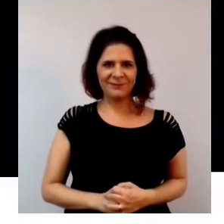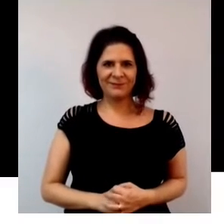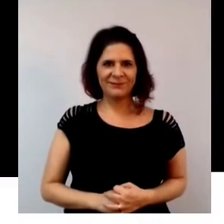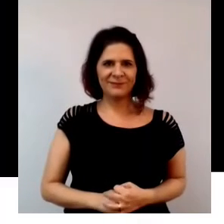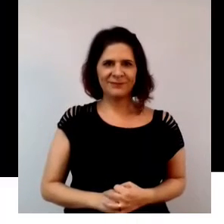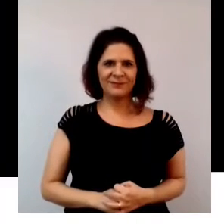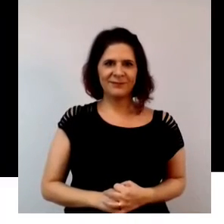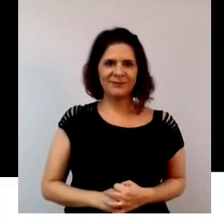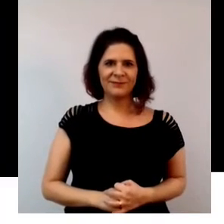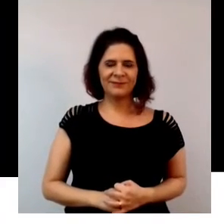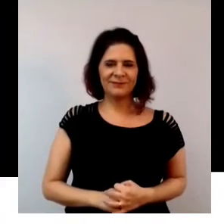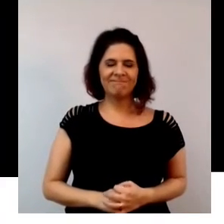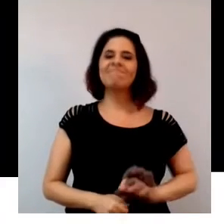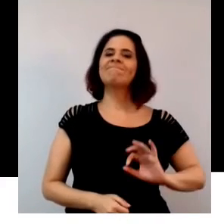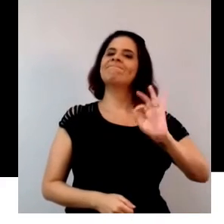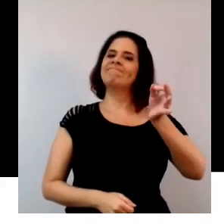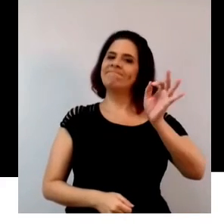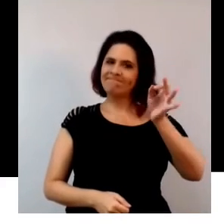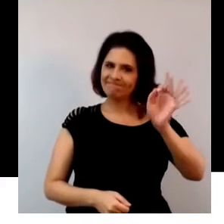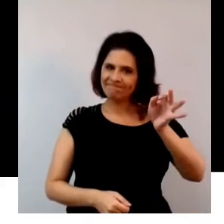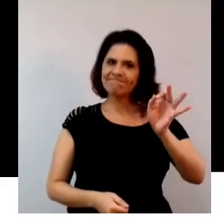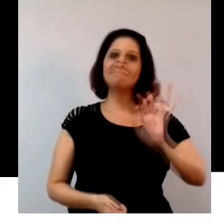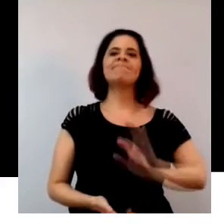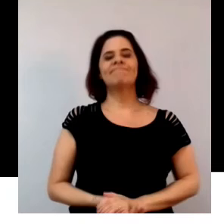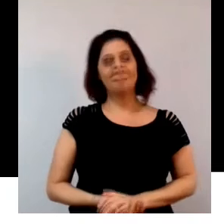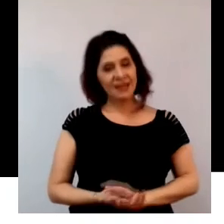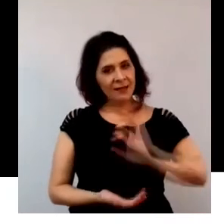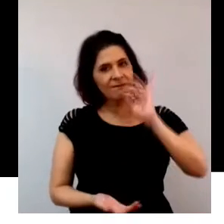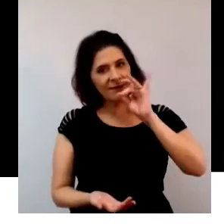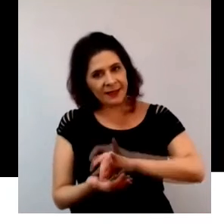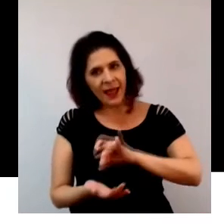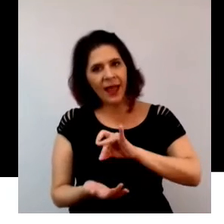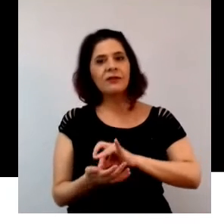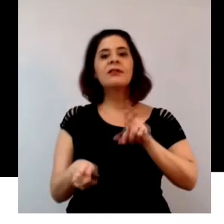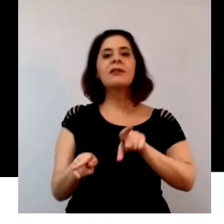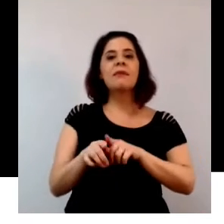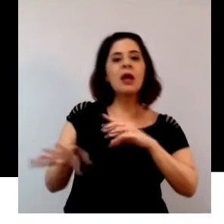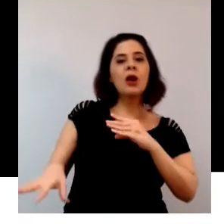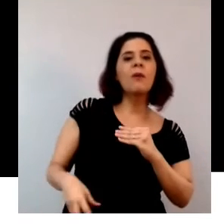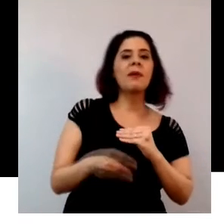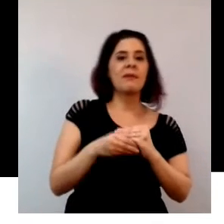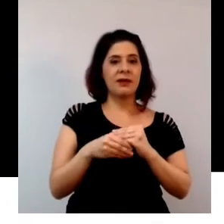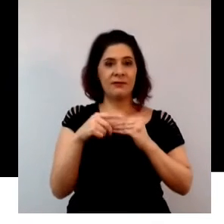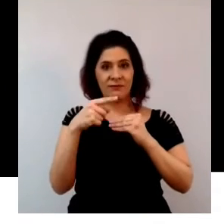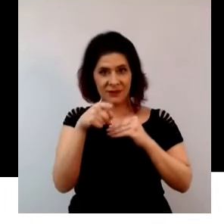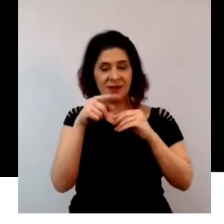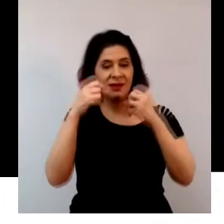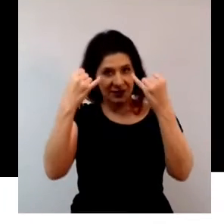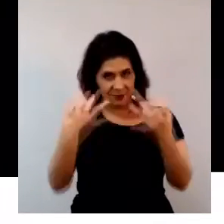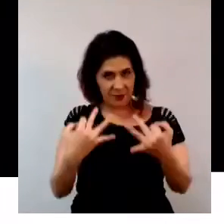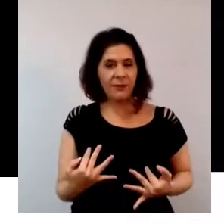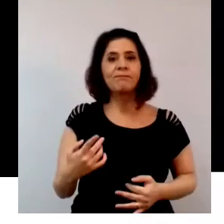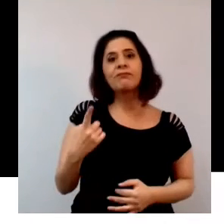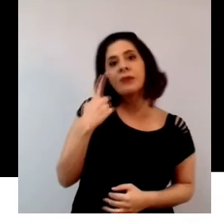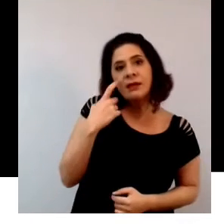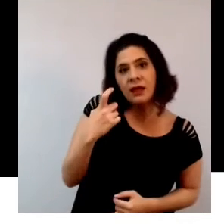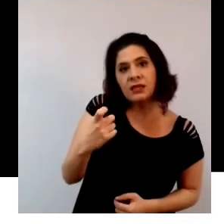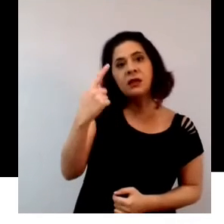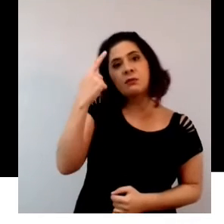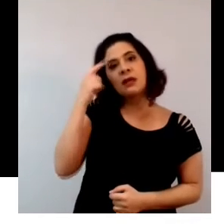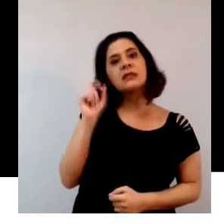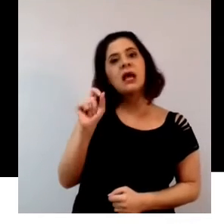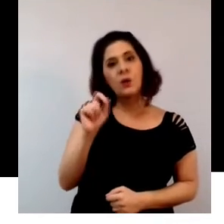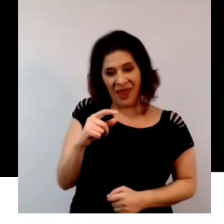Verdade. E complementando o que você está falando, Thaís, é muito interessante pensar como que isso no Brasil é muito especial, né?